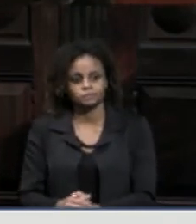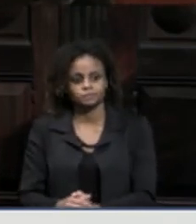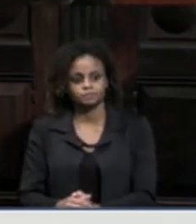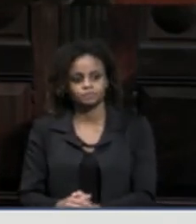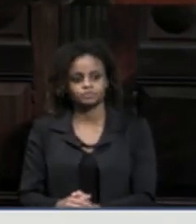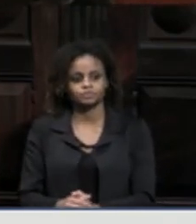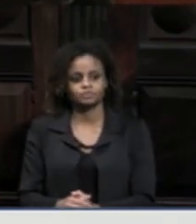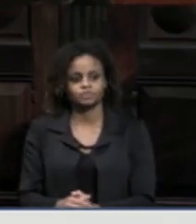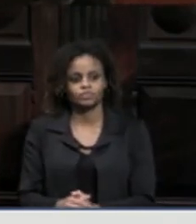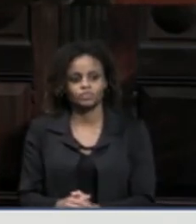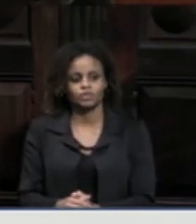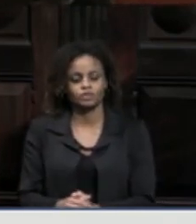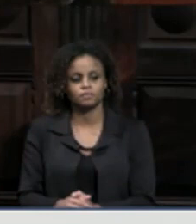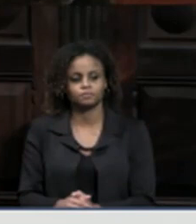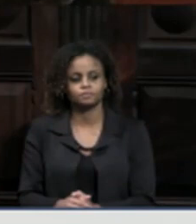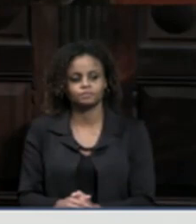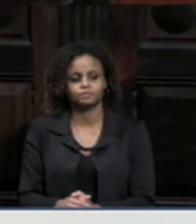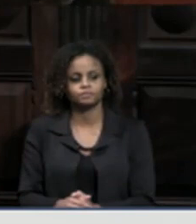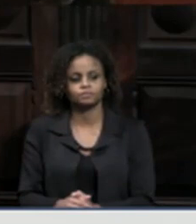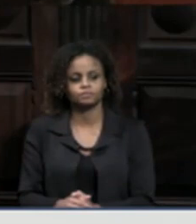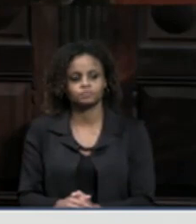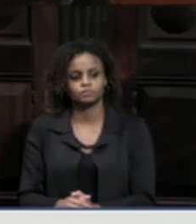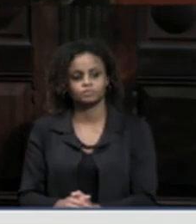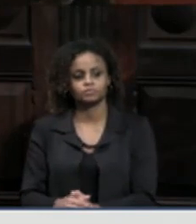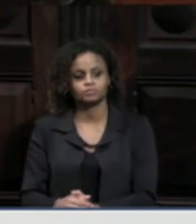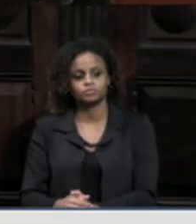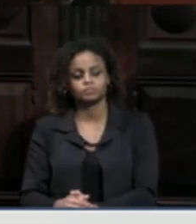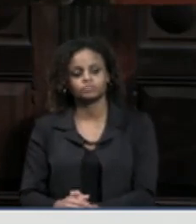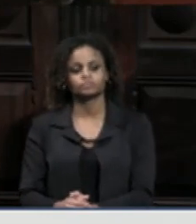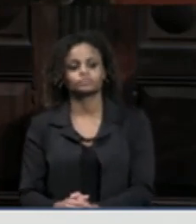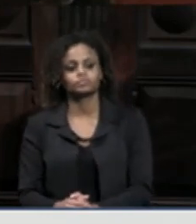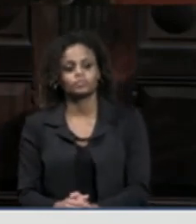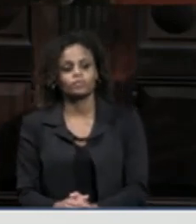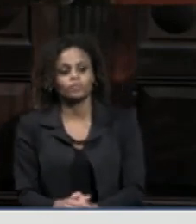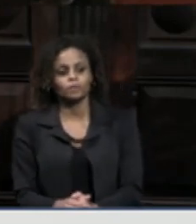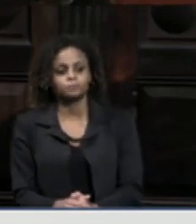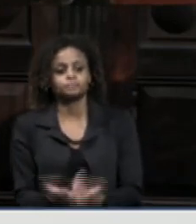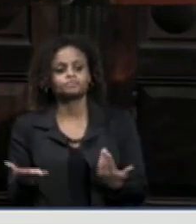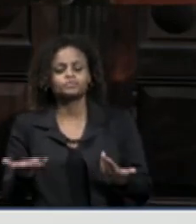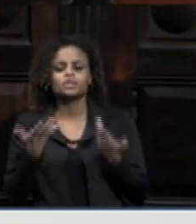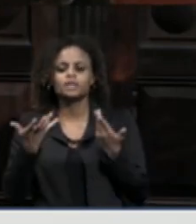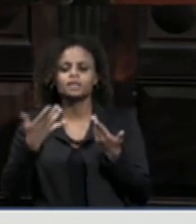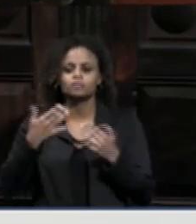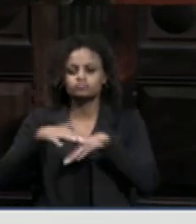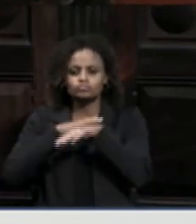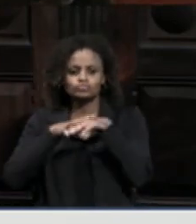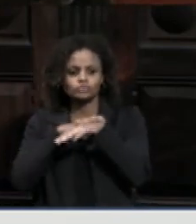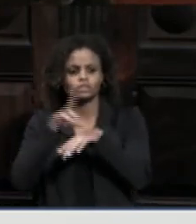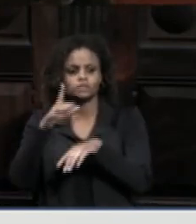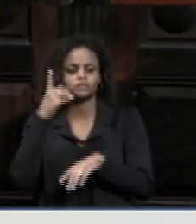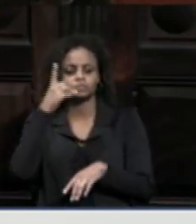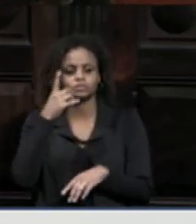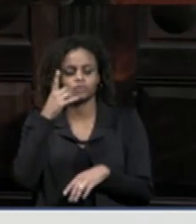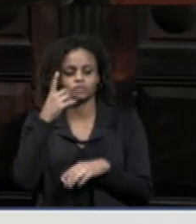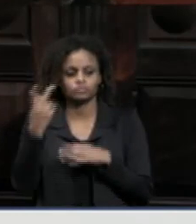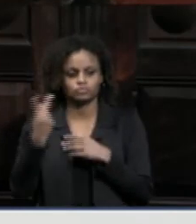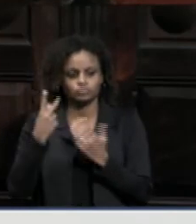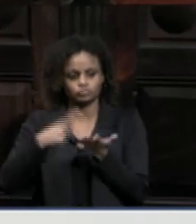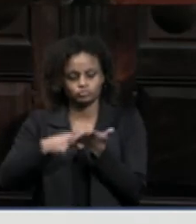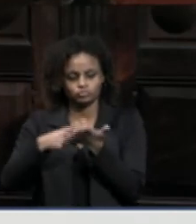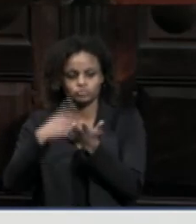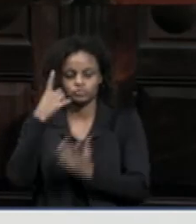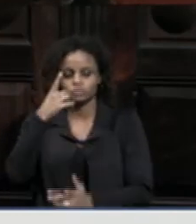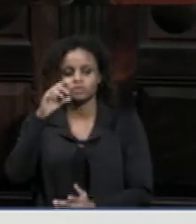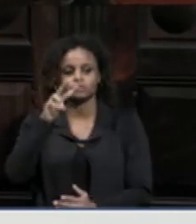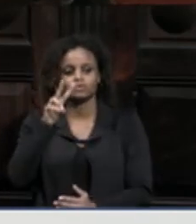Então, tio Carlos, a gente tinha conversado aqui, eu Vossa Excelência, o deputado Valdec, e a gente tinha visto a